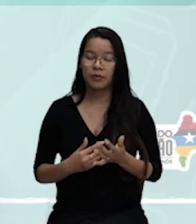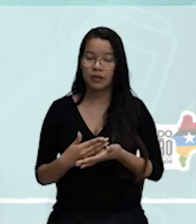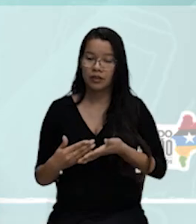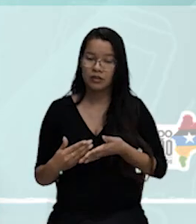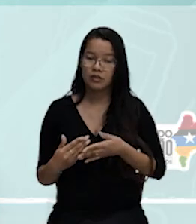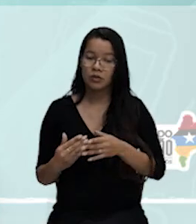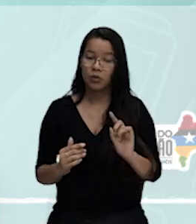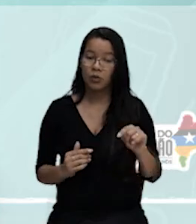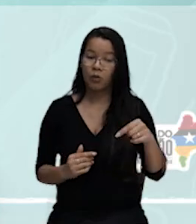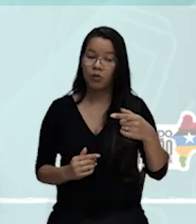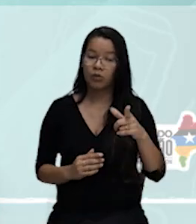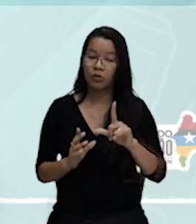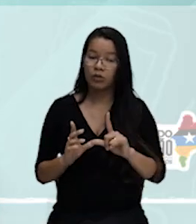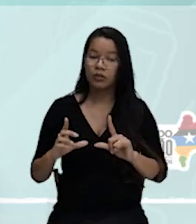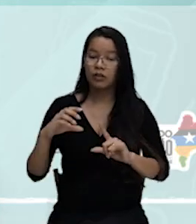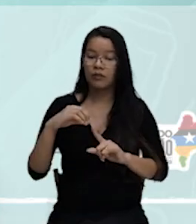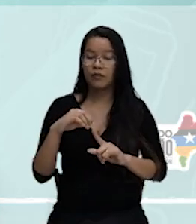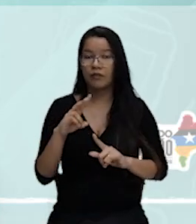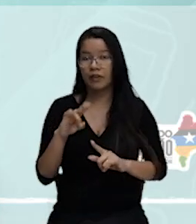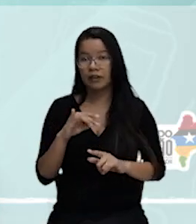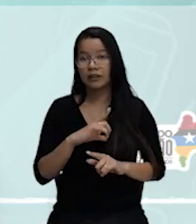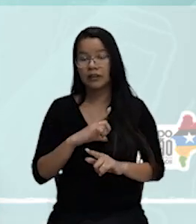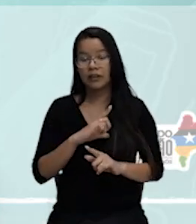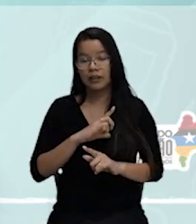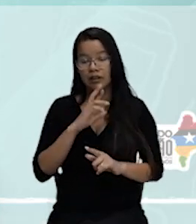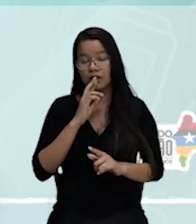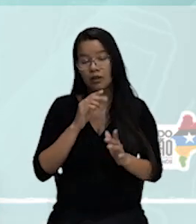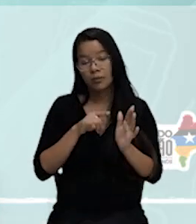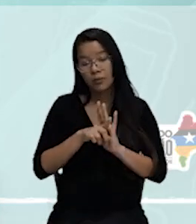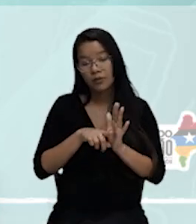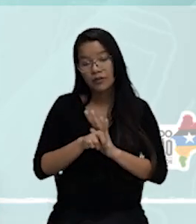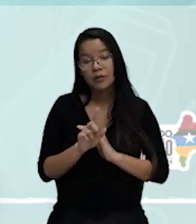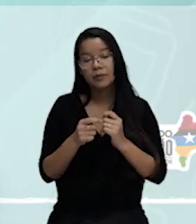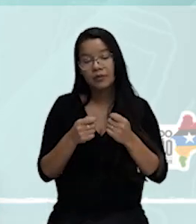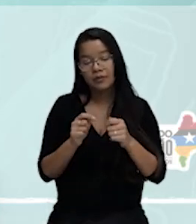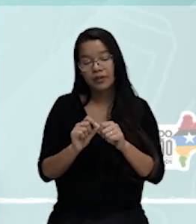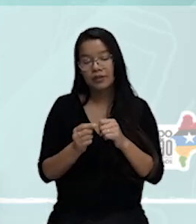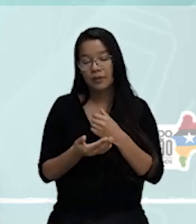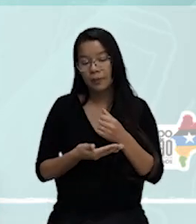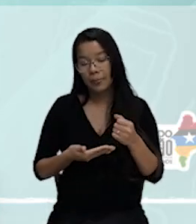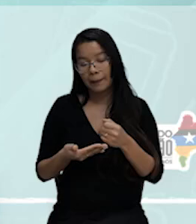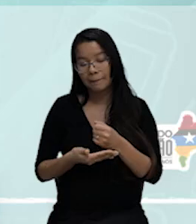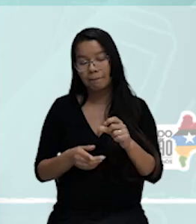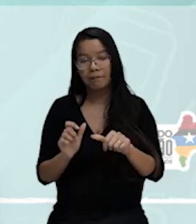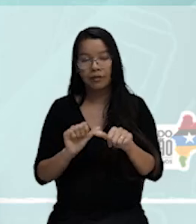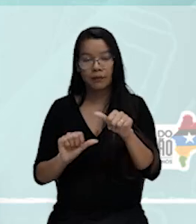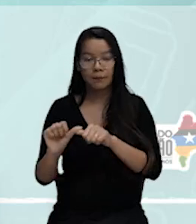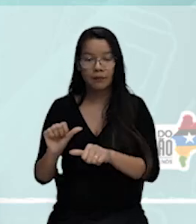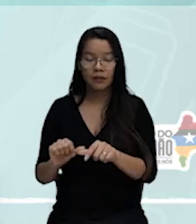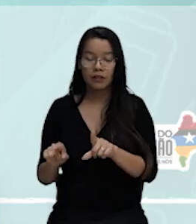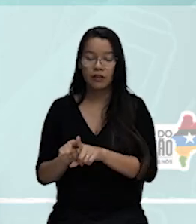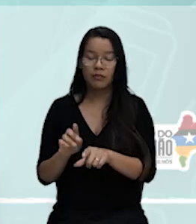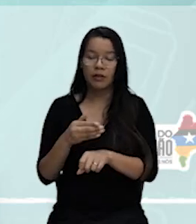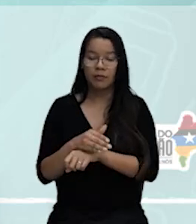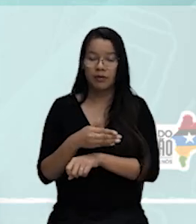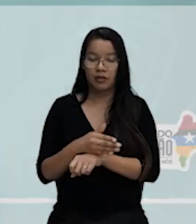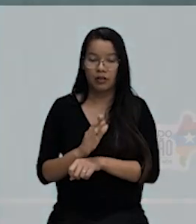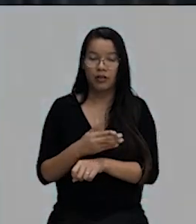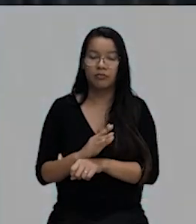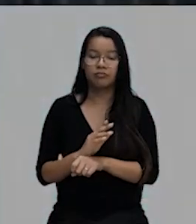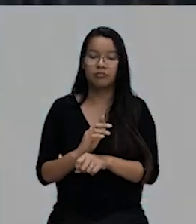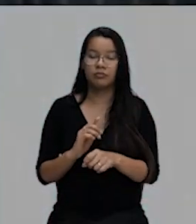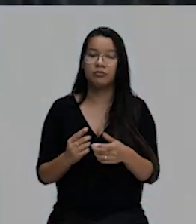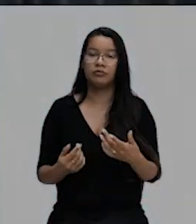logaritmo, vai ter exercício que você sim, vai ter que fazer uma mudança de base, sim, vai ter que aplicar uma propriedade